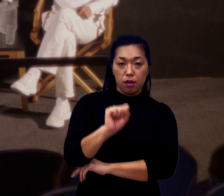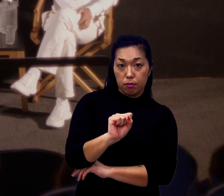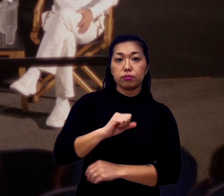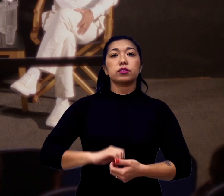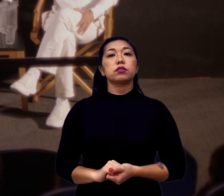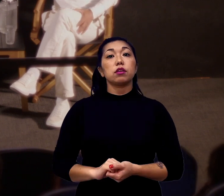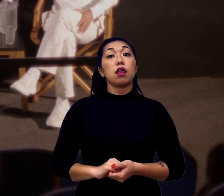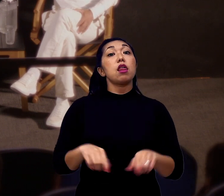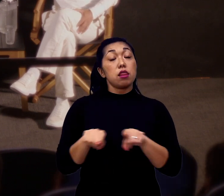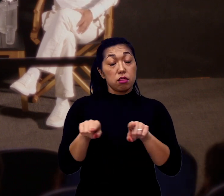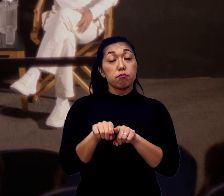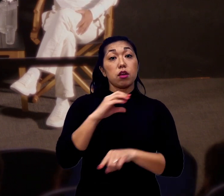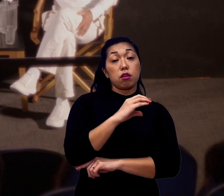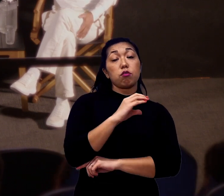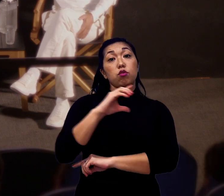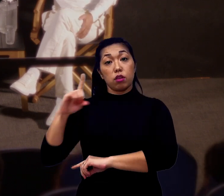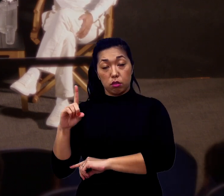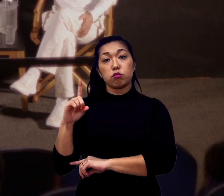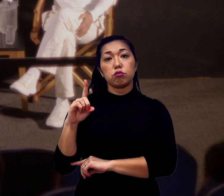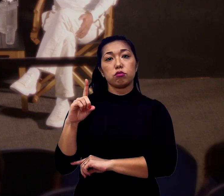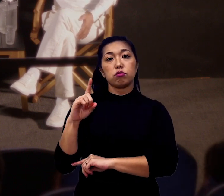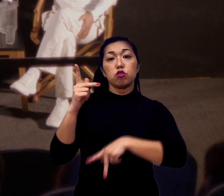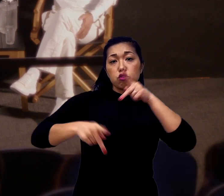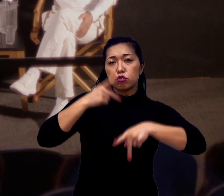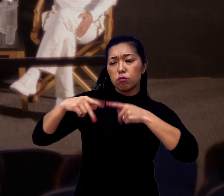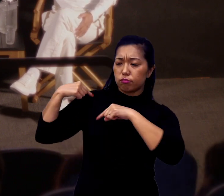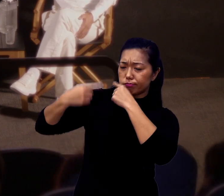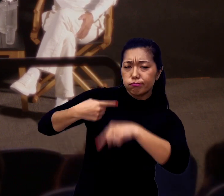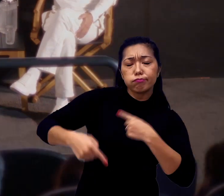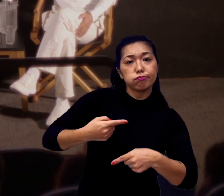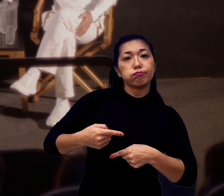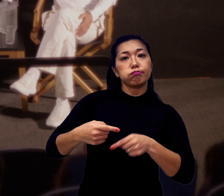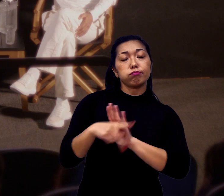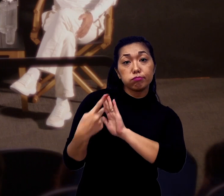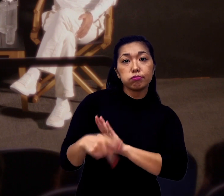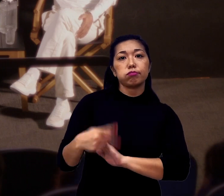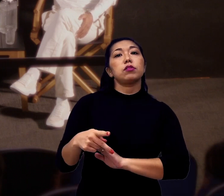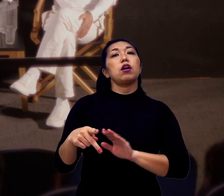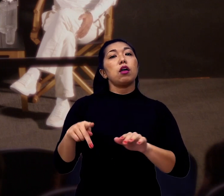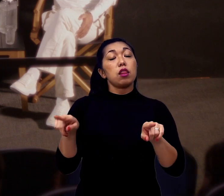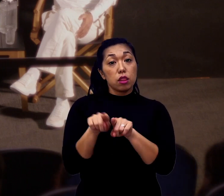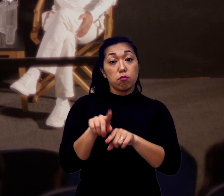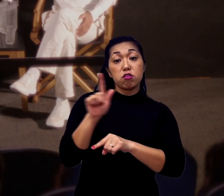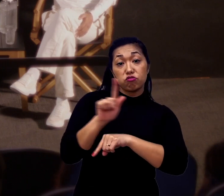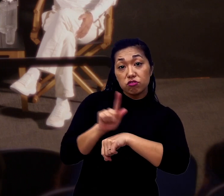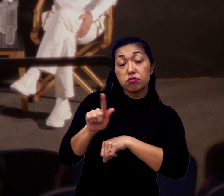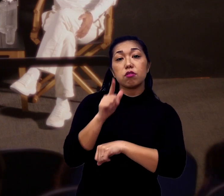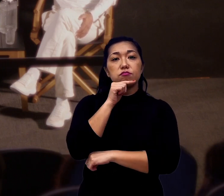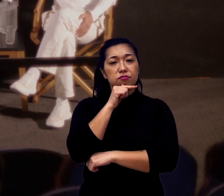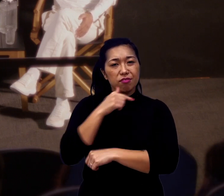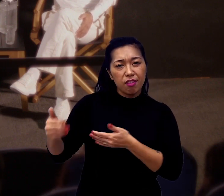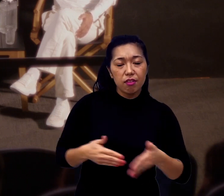públicos de assessor e coordenador para povos e comunidades tradicionais no estado da Bahia, nas áreas de gestão das águas, desenvolvimento